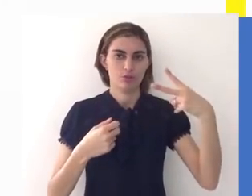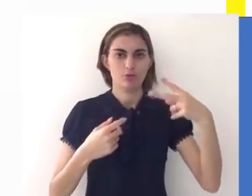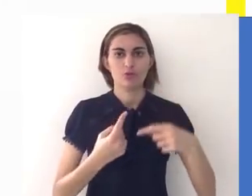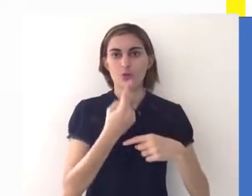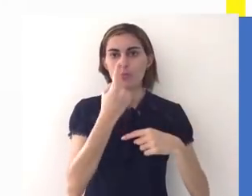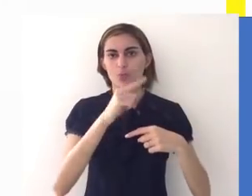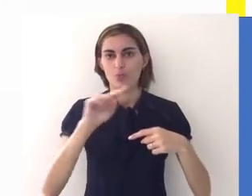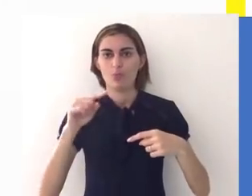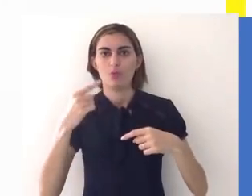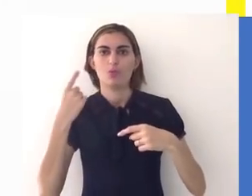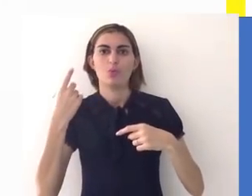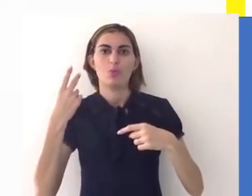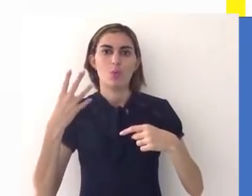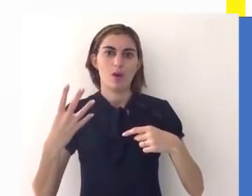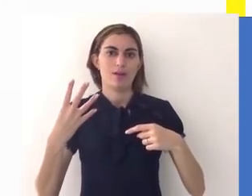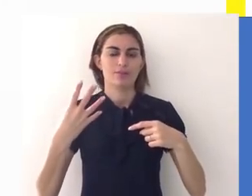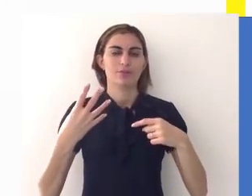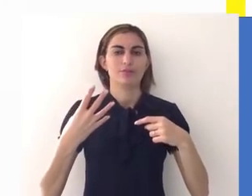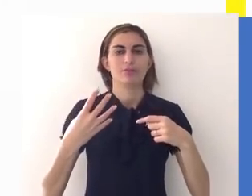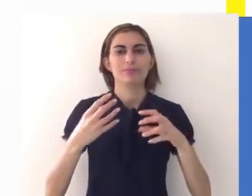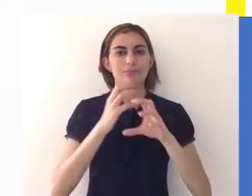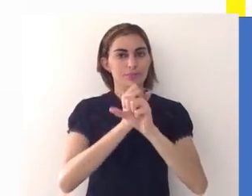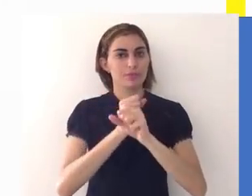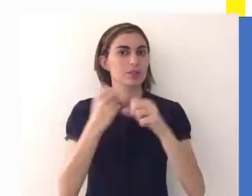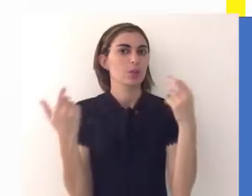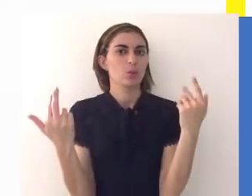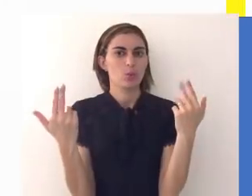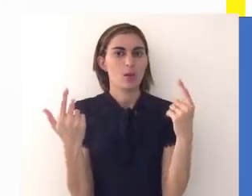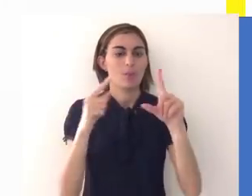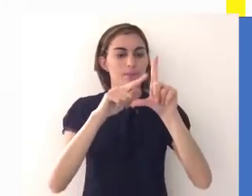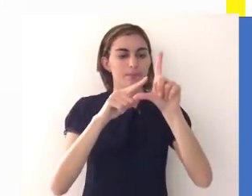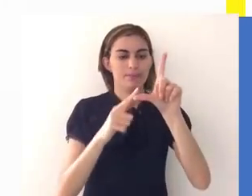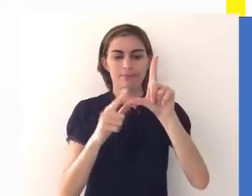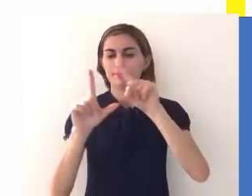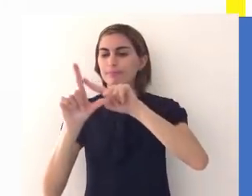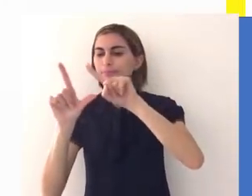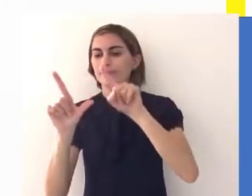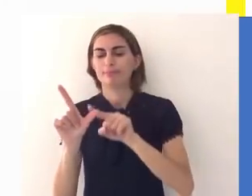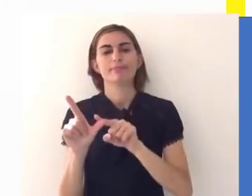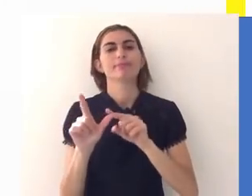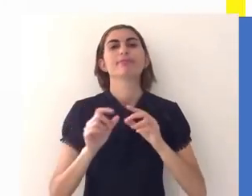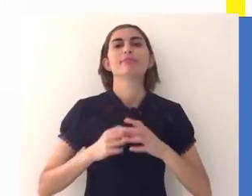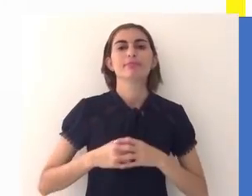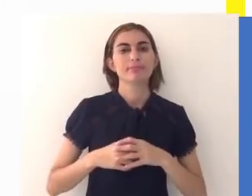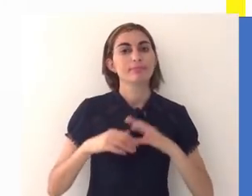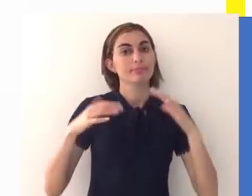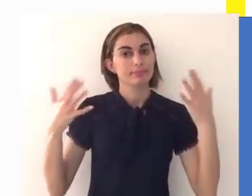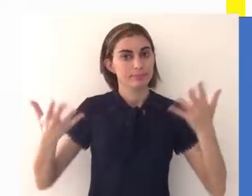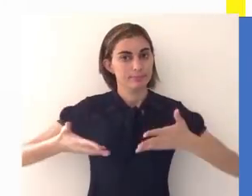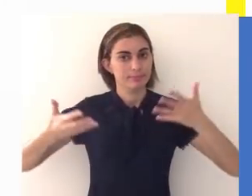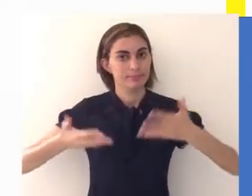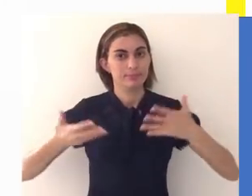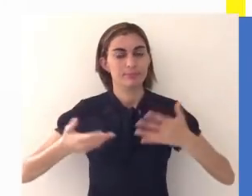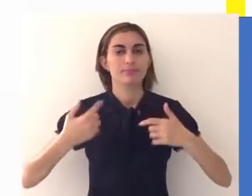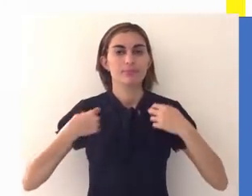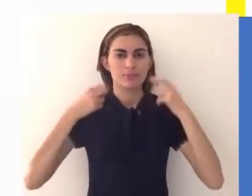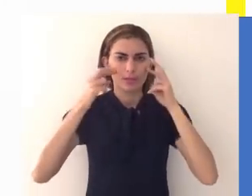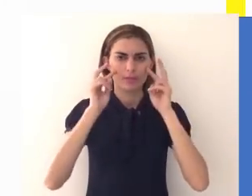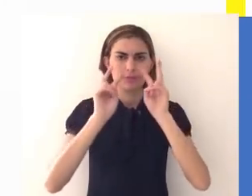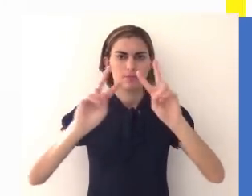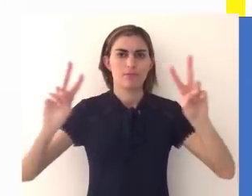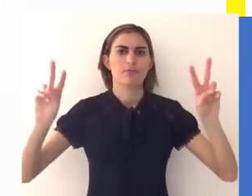mesma medida do que o ângulo 2 e 1 tem a mesma medida que o ângulo 4. Porque ângulos alternos